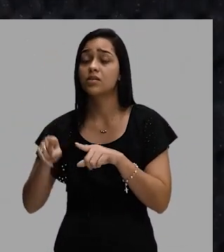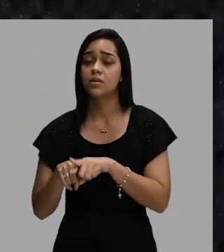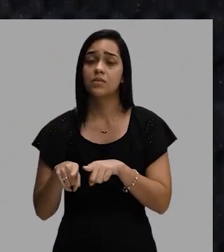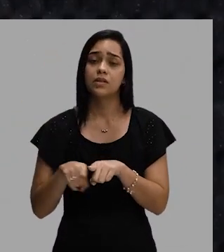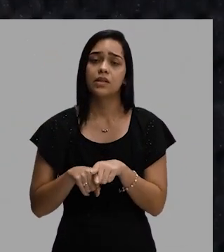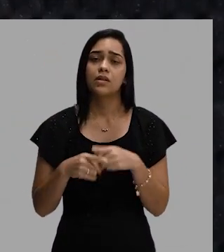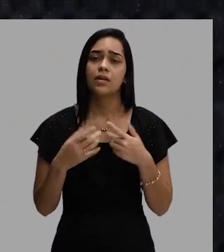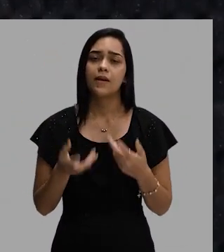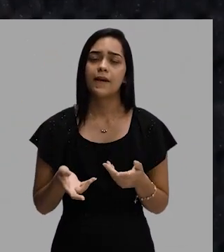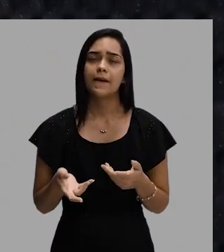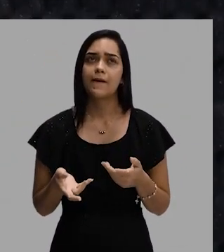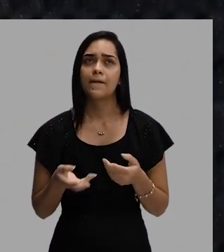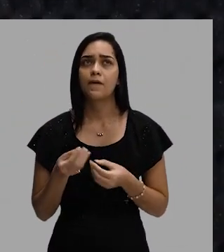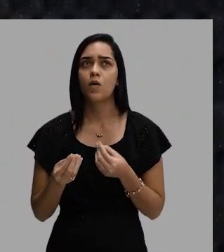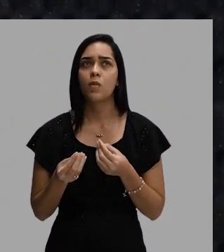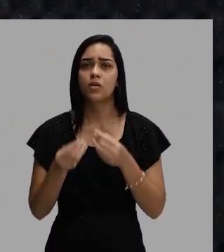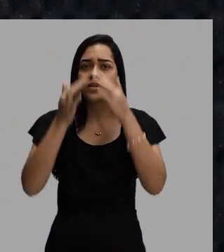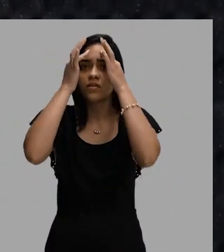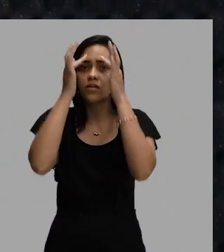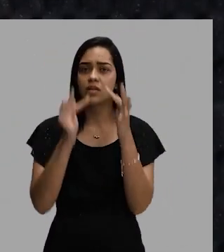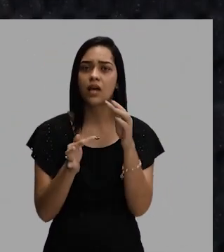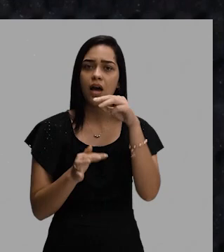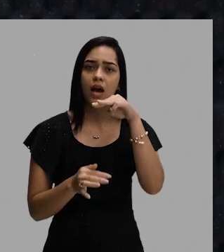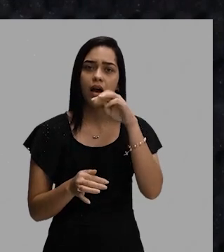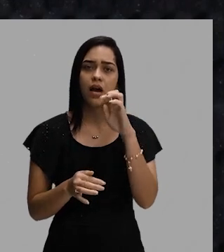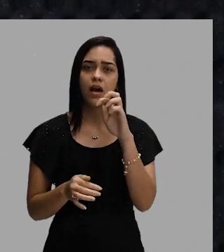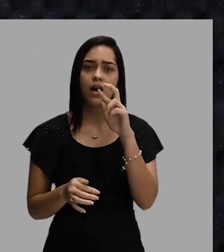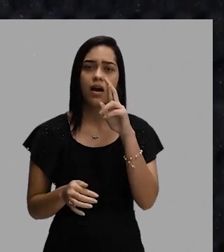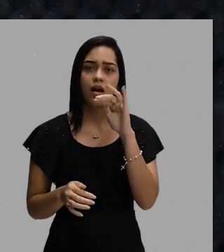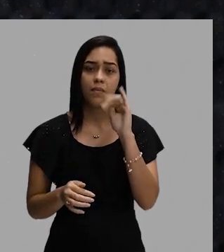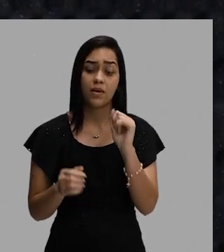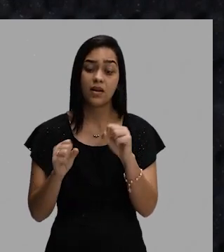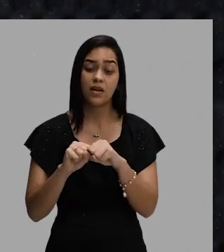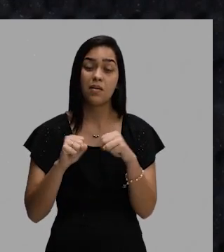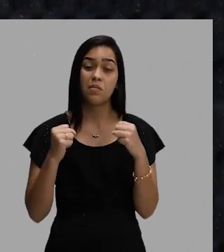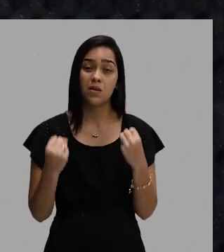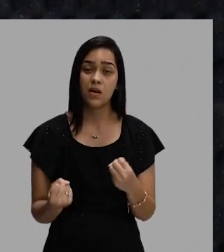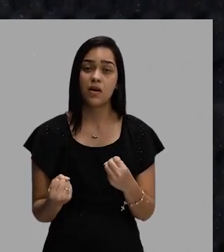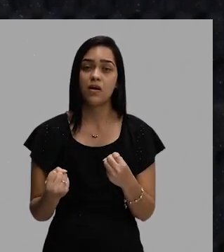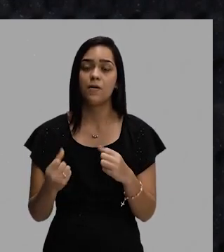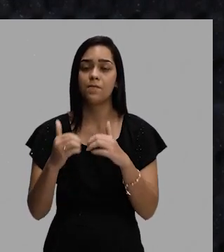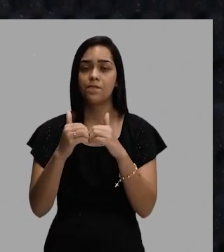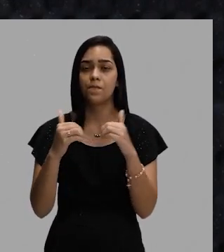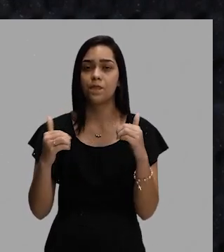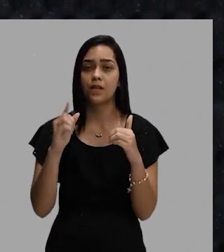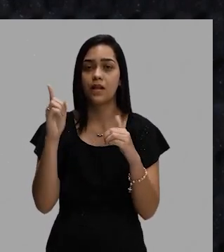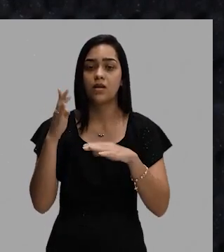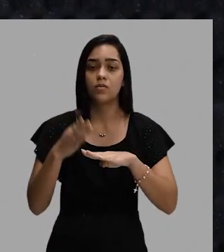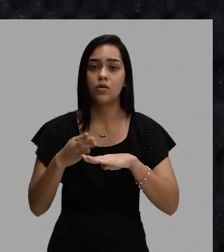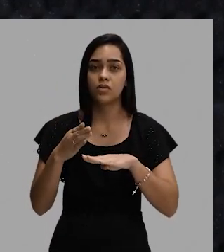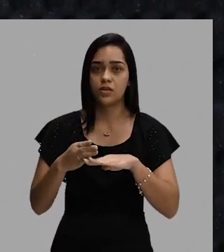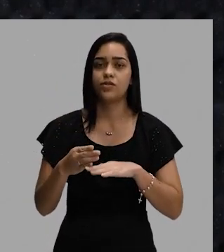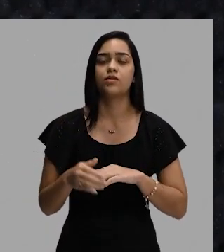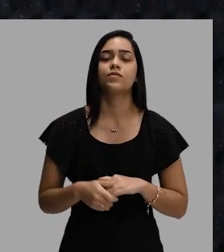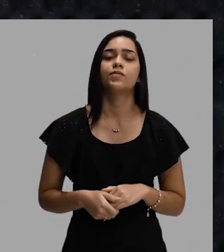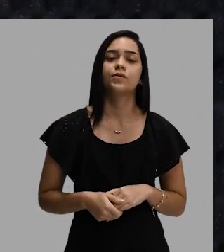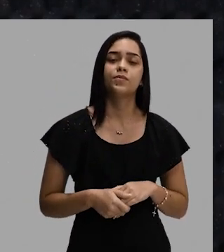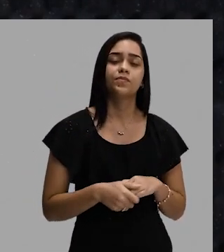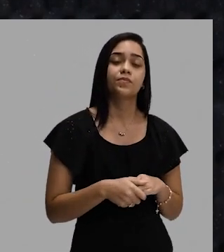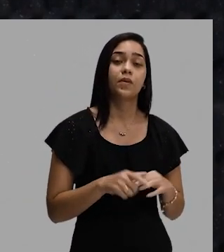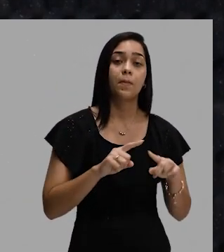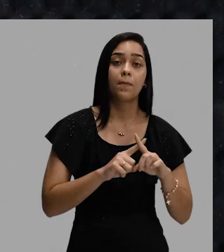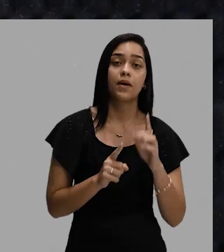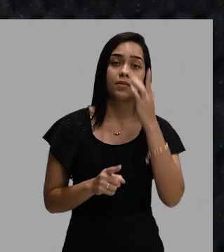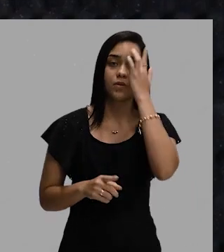essa, vamos dizer assim, fidelidade à métrica foi meio que quebrada na ruptura lá no modernismo. Mas